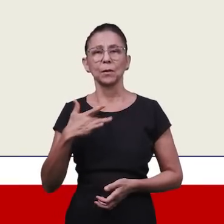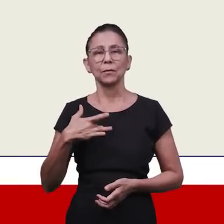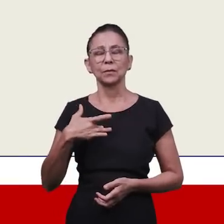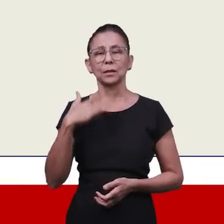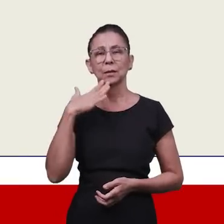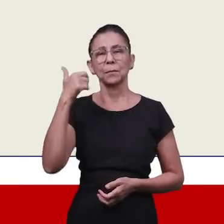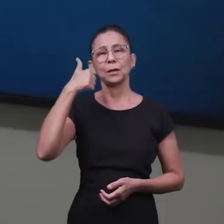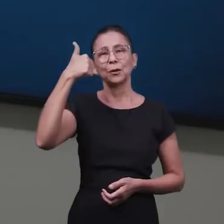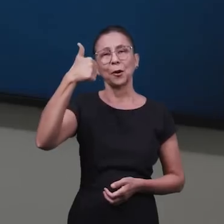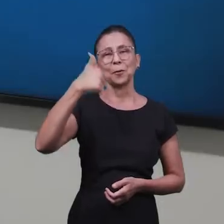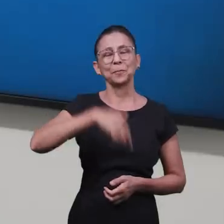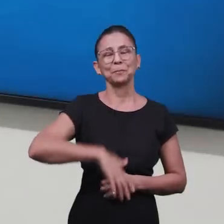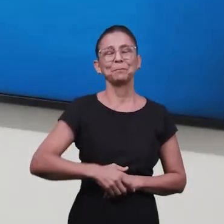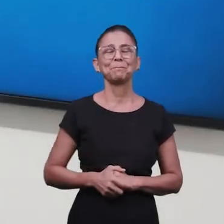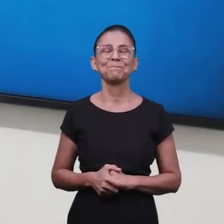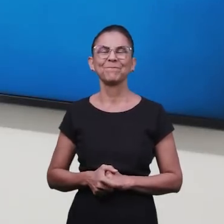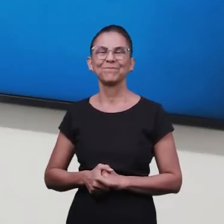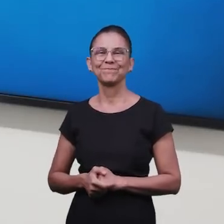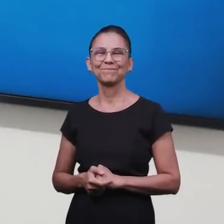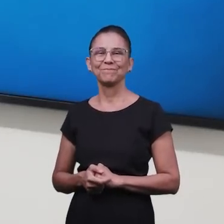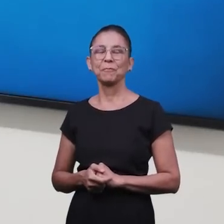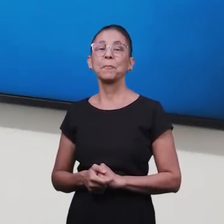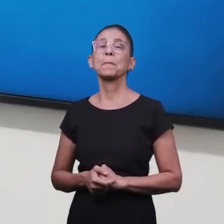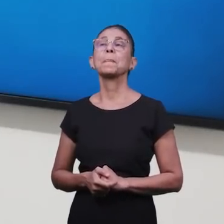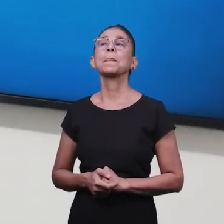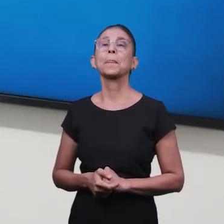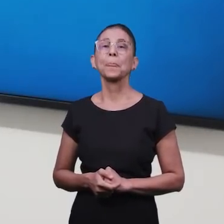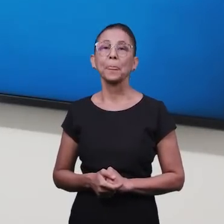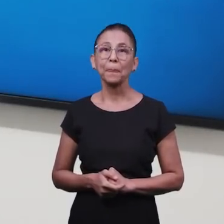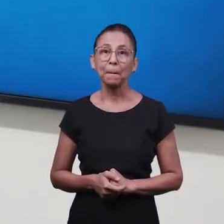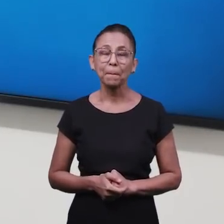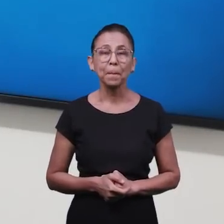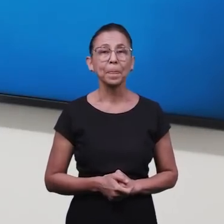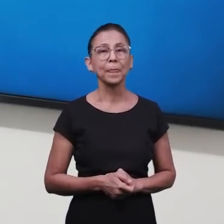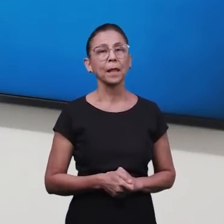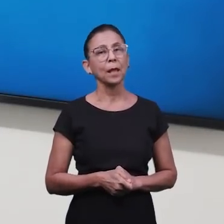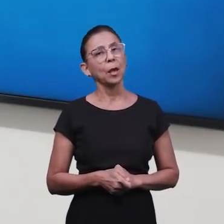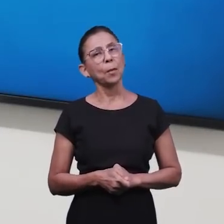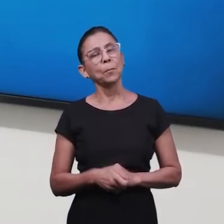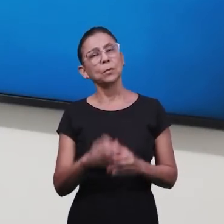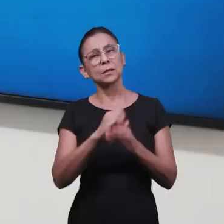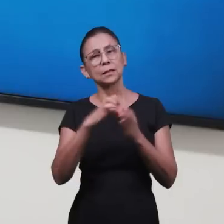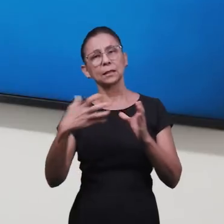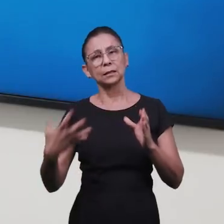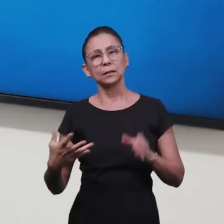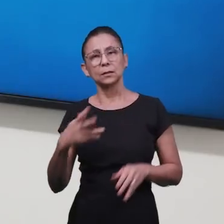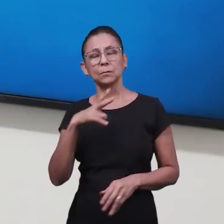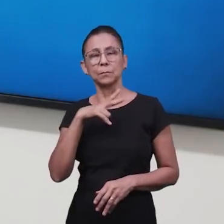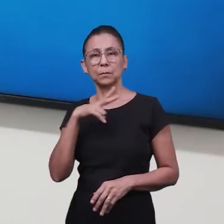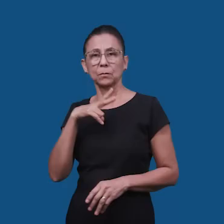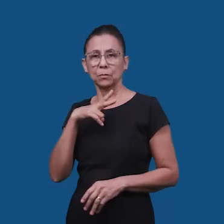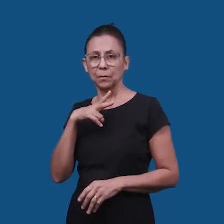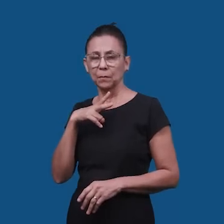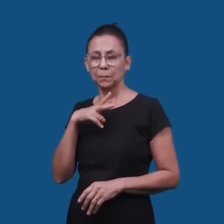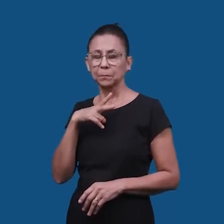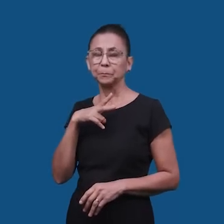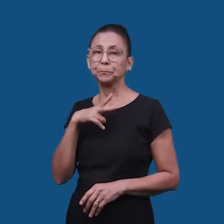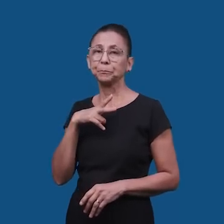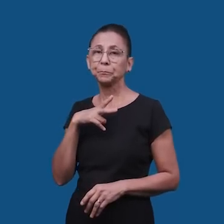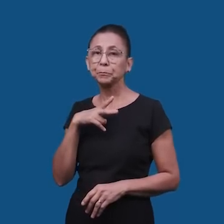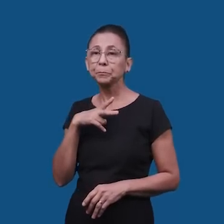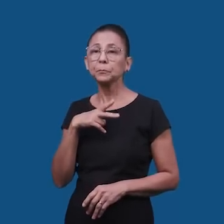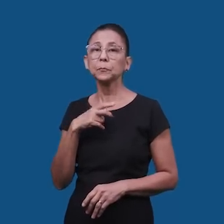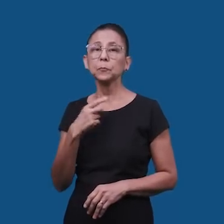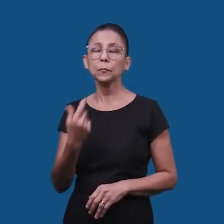e assistência. Pode passar. Há, então, aspectos pessoais que são tratados nas visitas e que